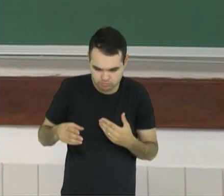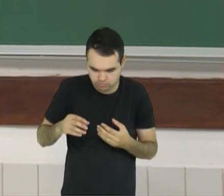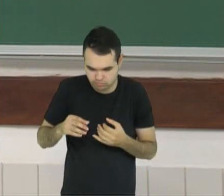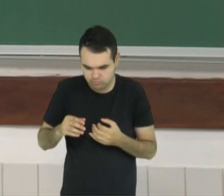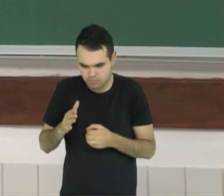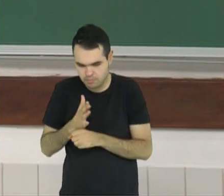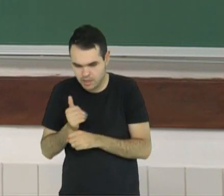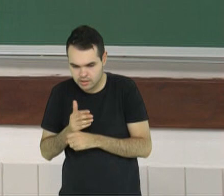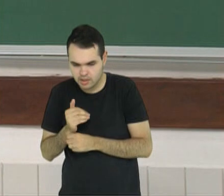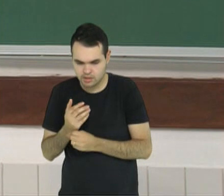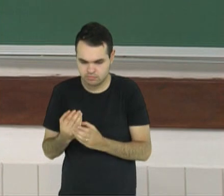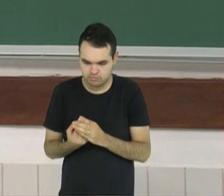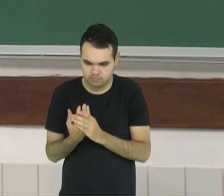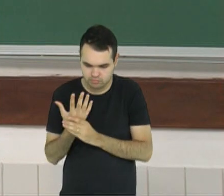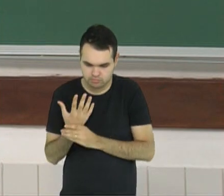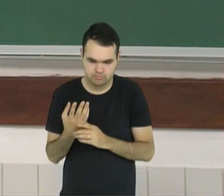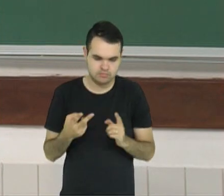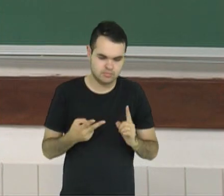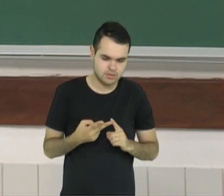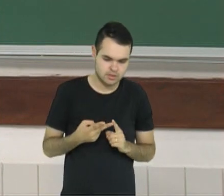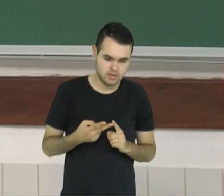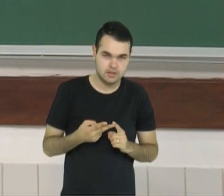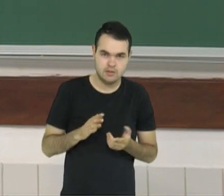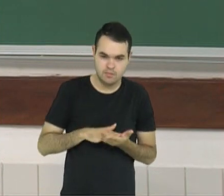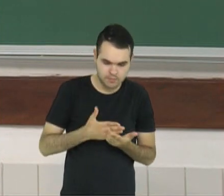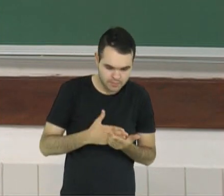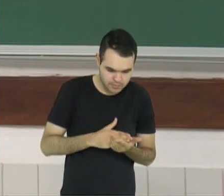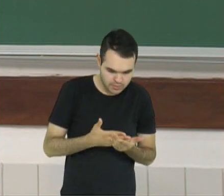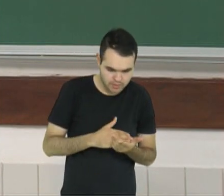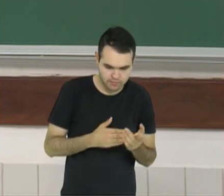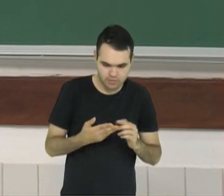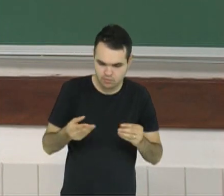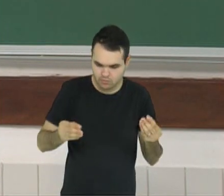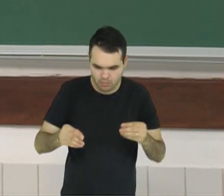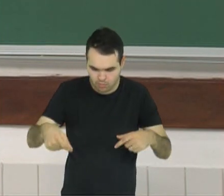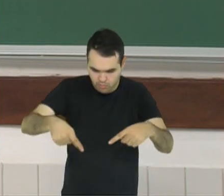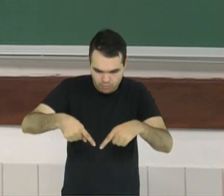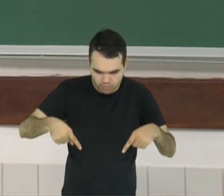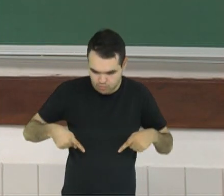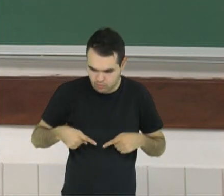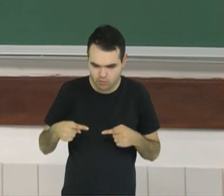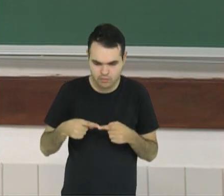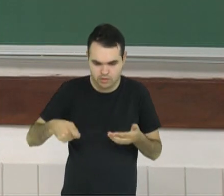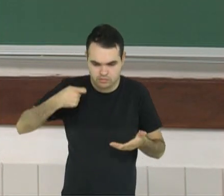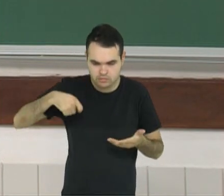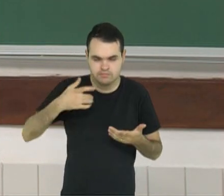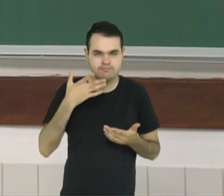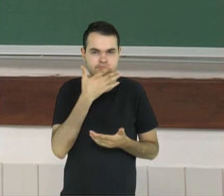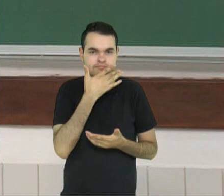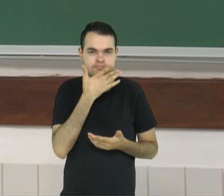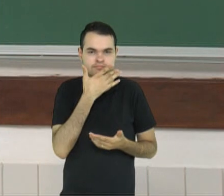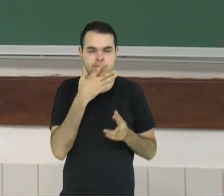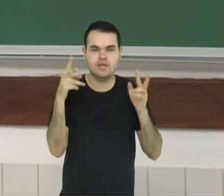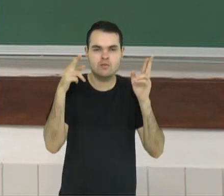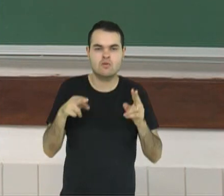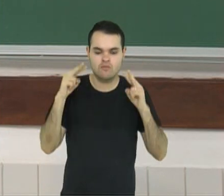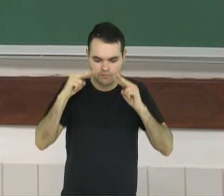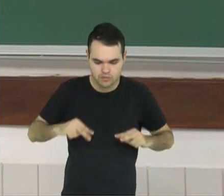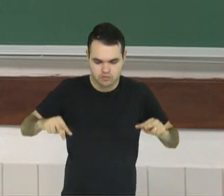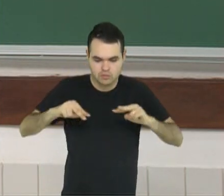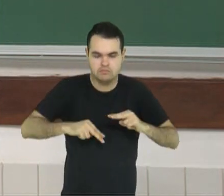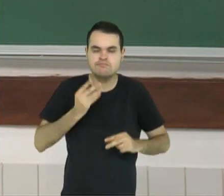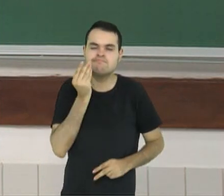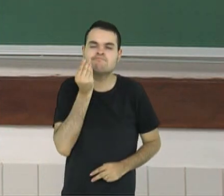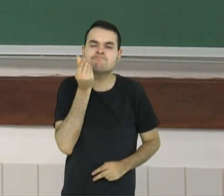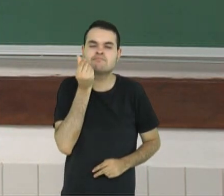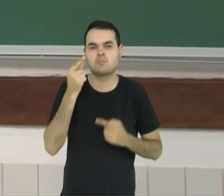batata frita, um bife e coloco mais uma coisinha ali. Combinou. Entendeu? Visualmente combinou e no sabor combinou.